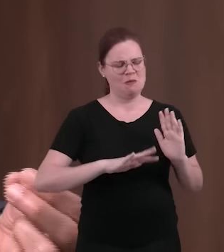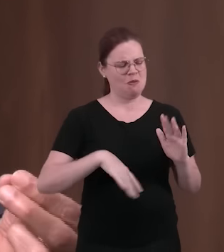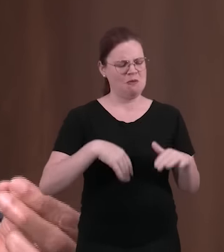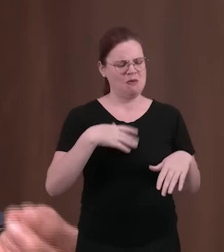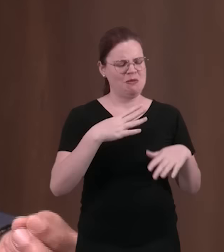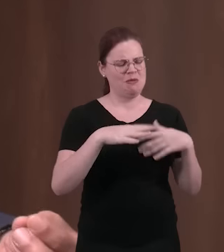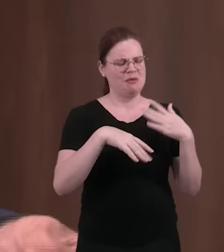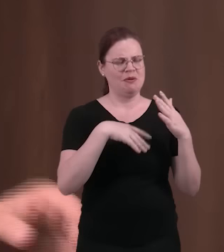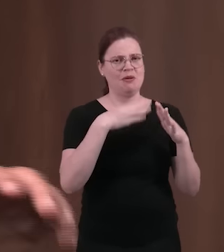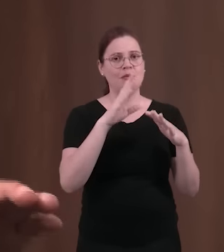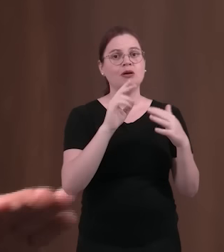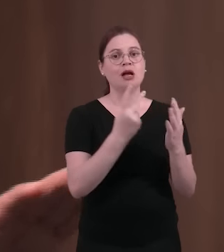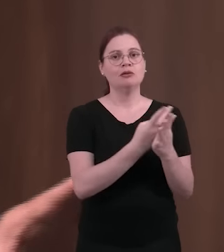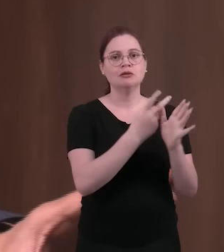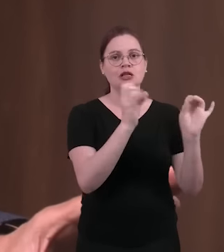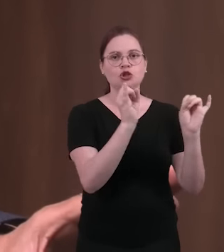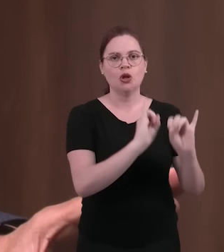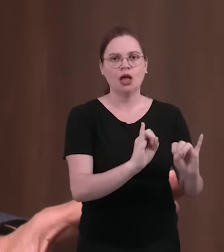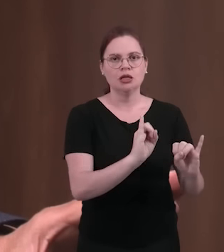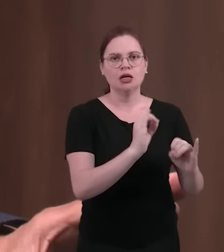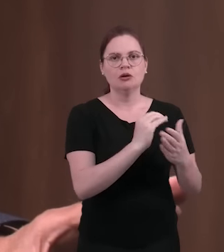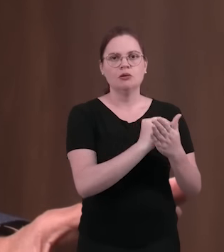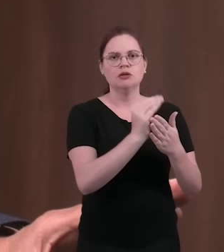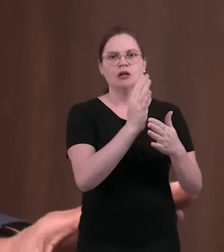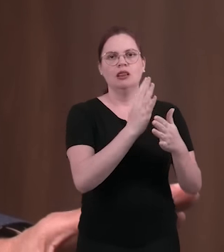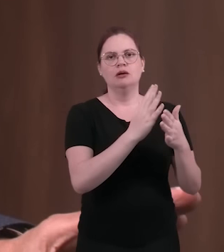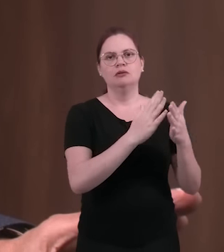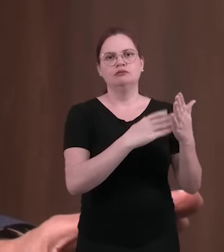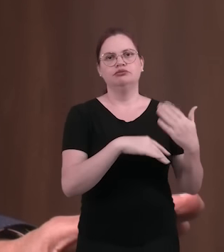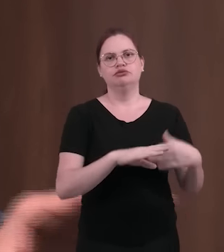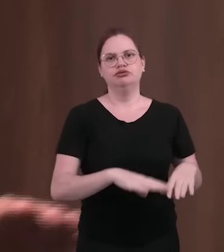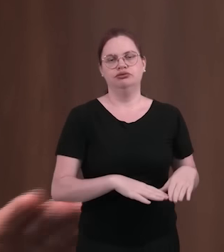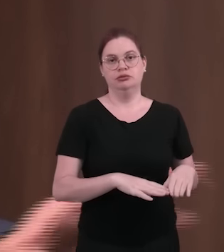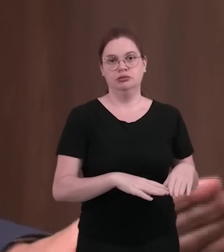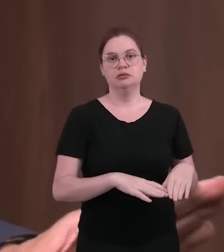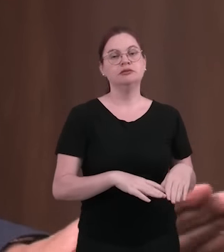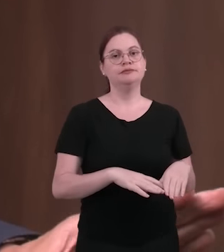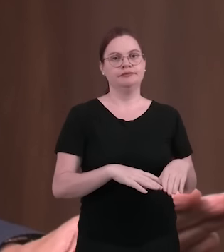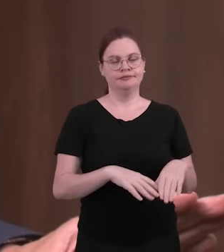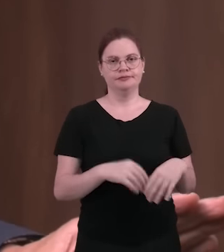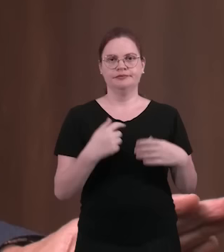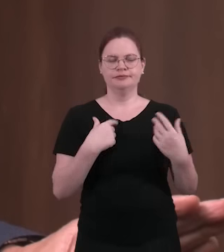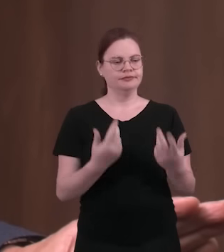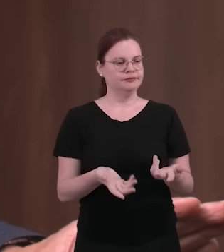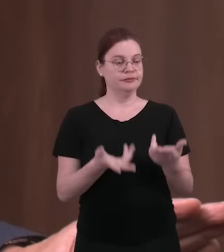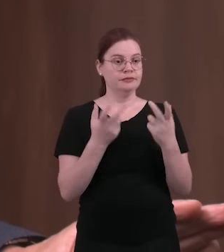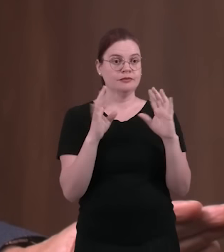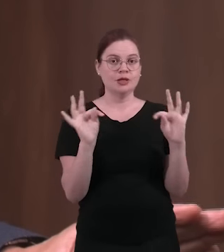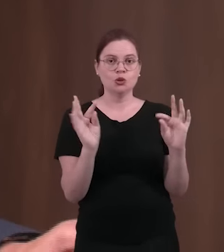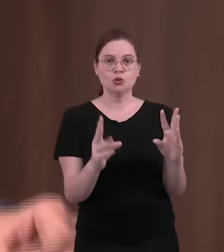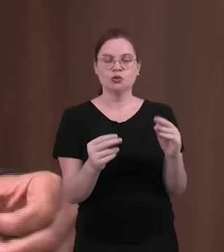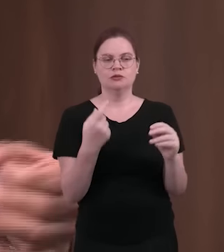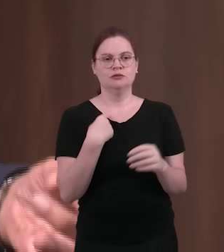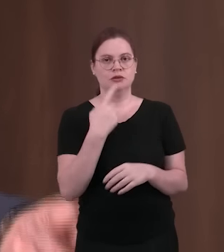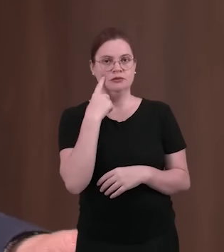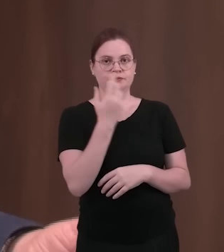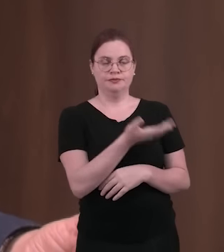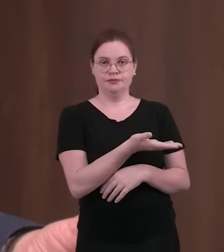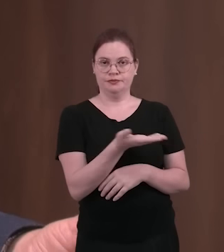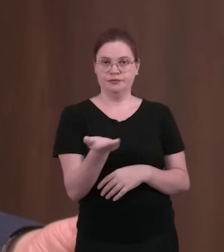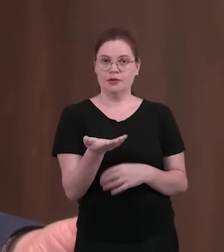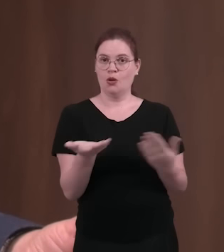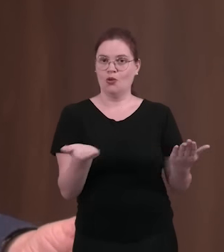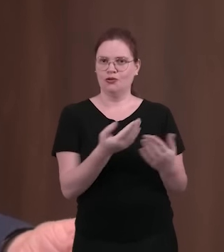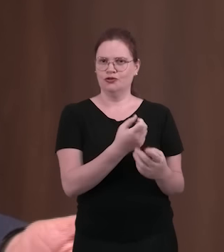ao empobrecimento em todos os sentidos. Nós vemos o mundo, a situação do mundo. Se o homem adorasse